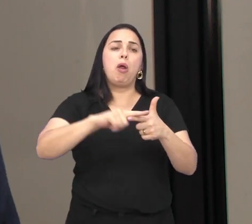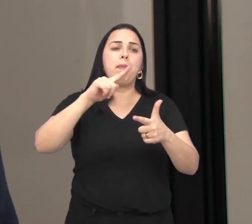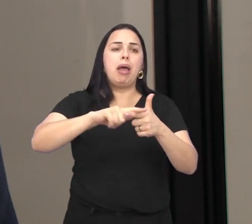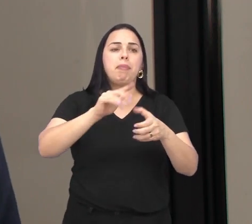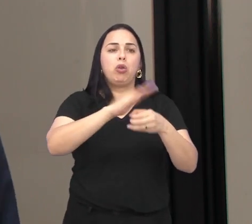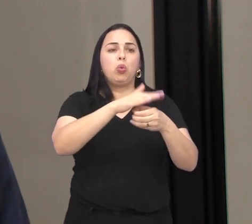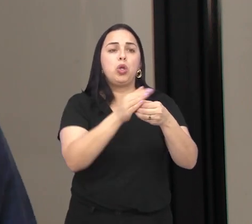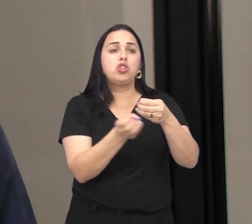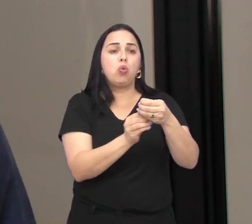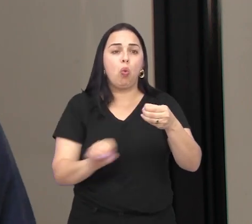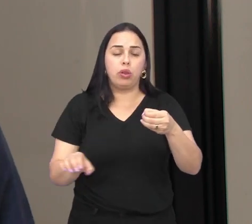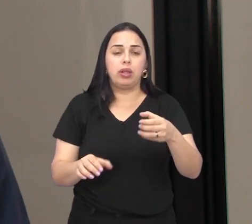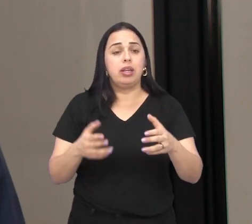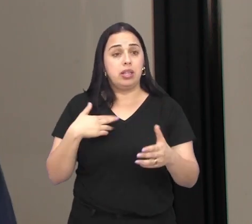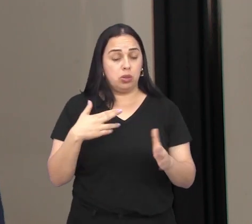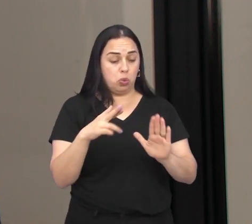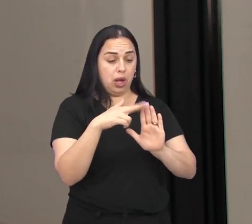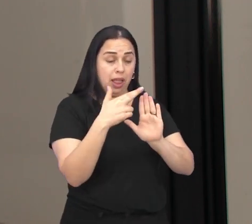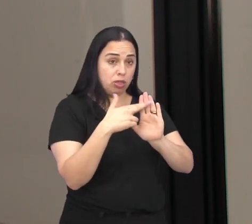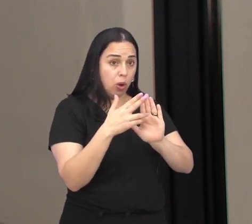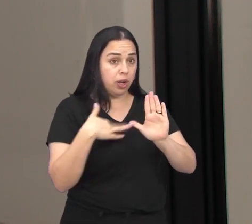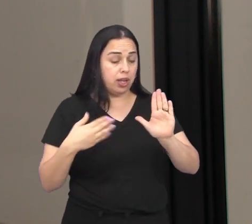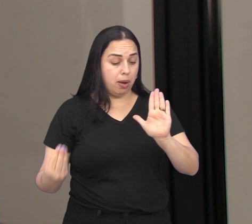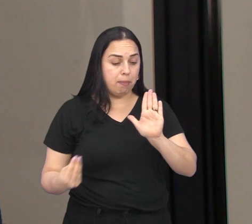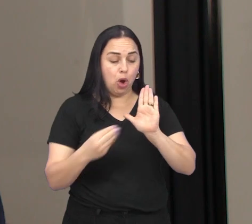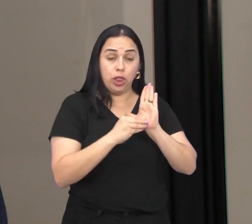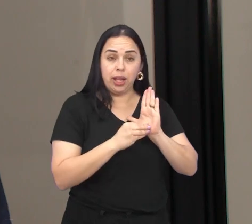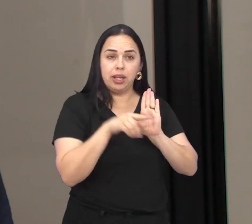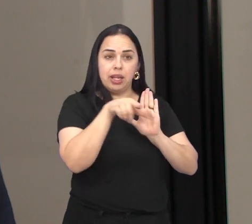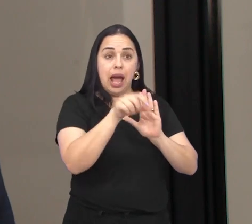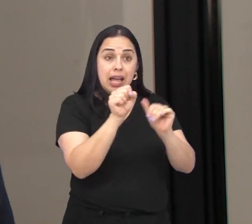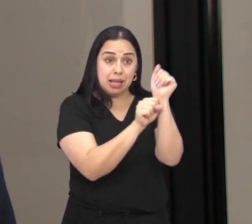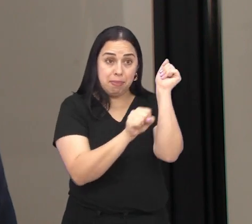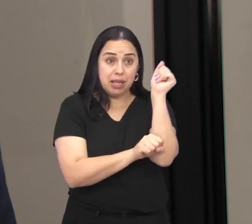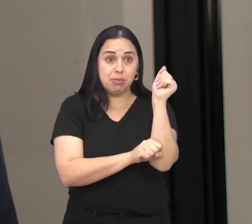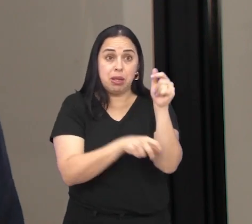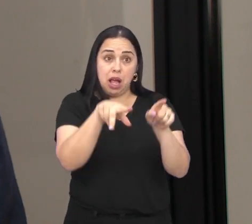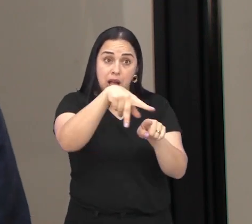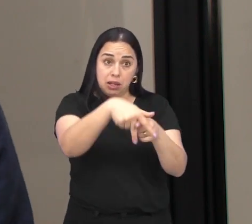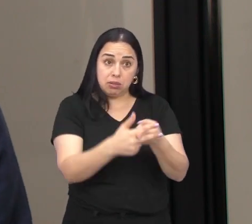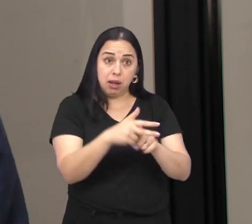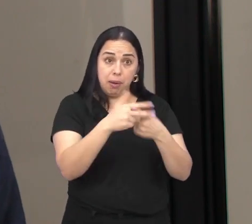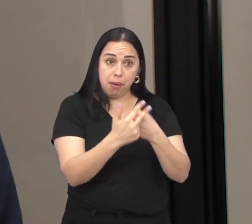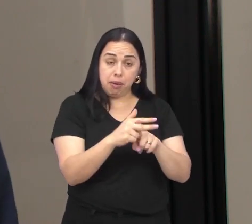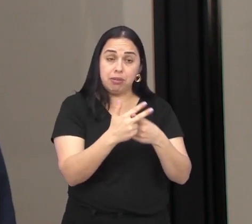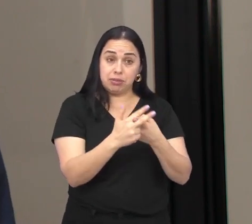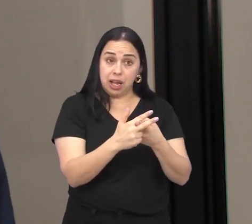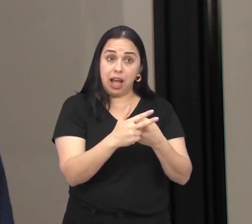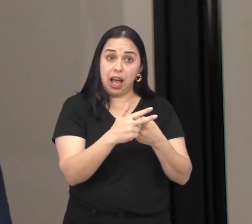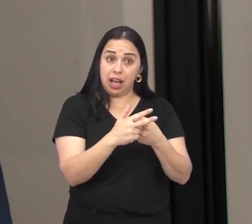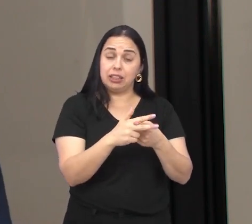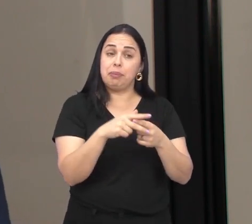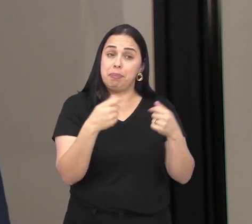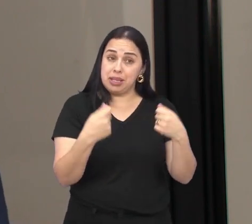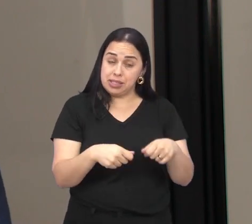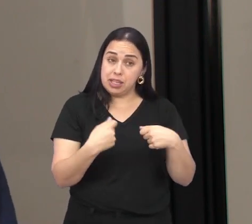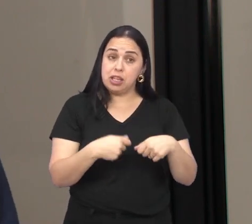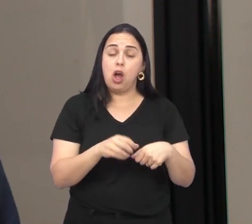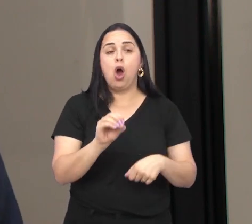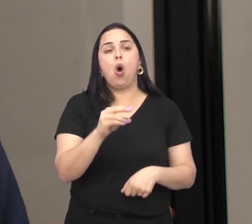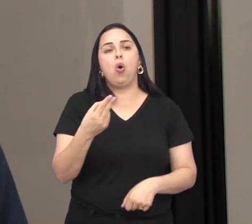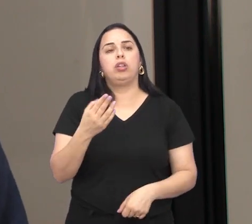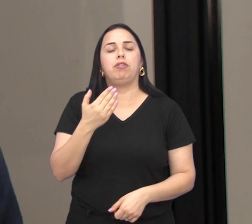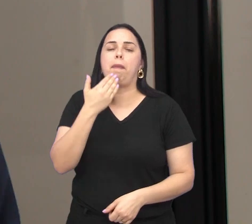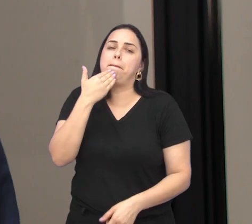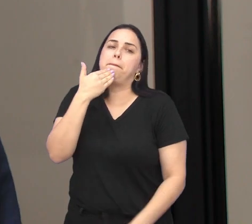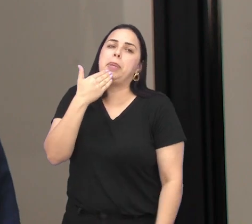E disse o seguinte no relatório, que ou a Sabesp corrija os problemas que ela tem na nossa cidade, ou